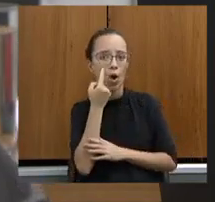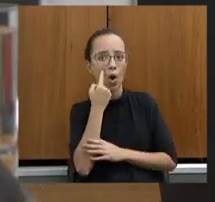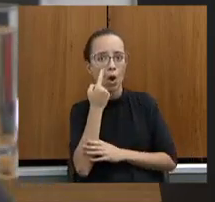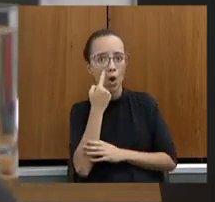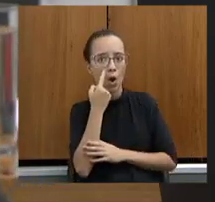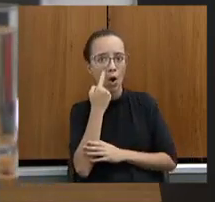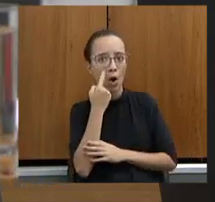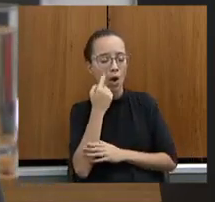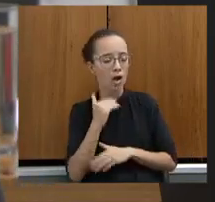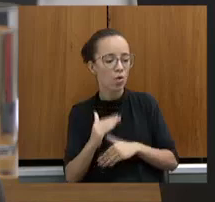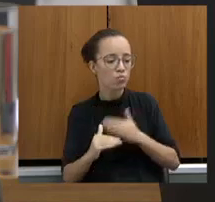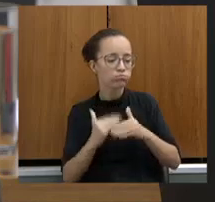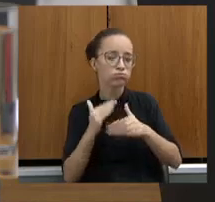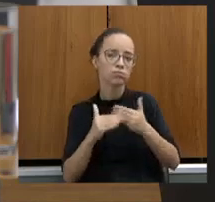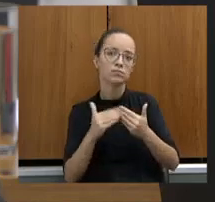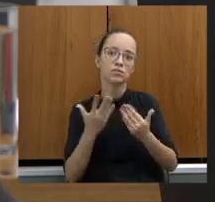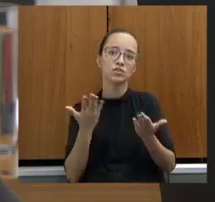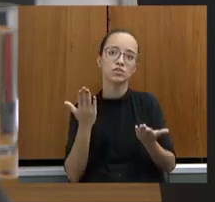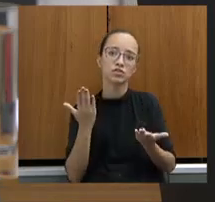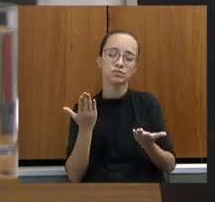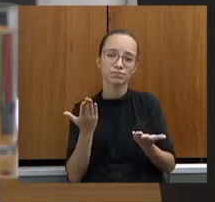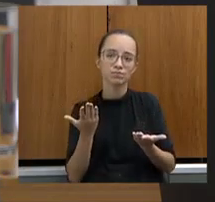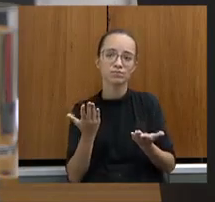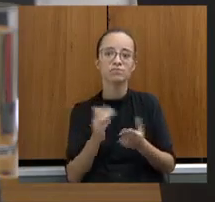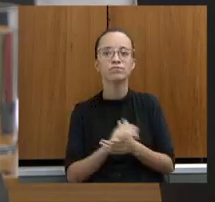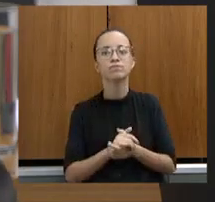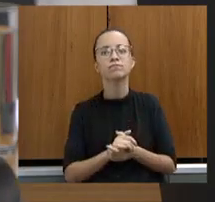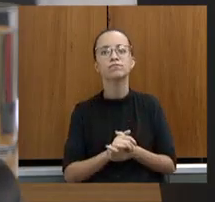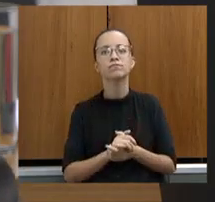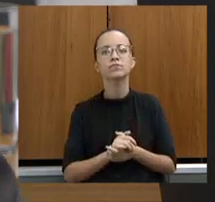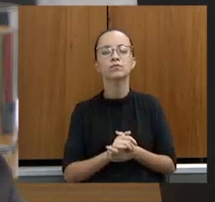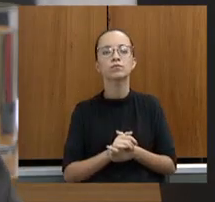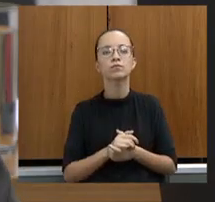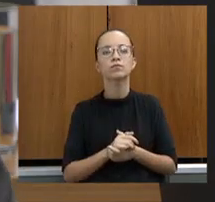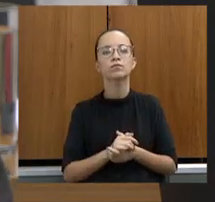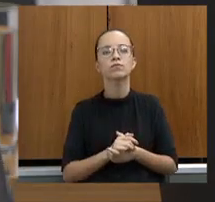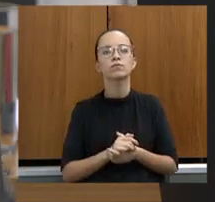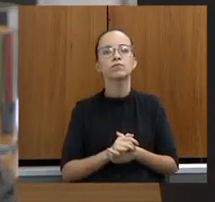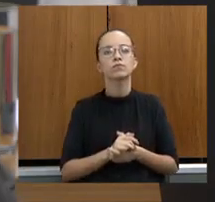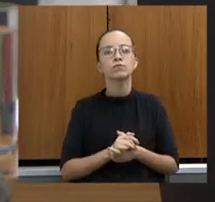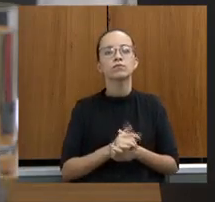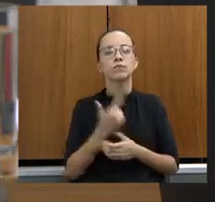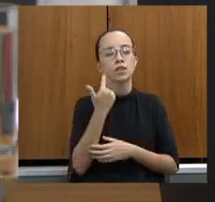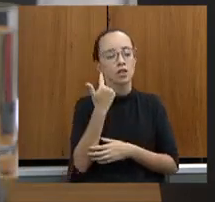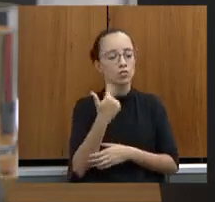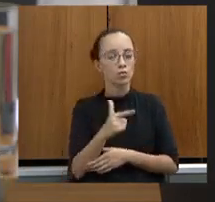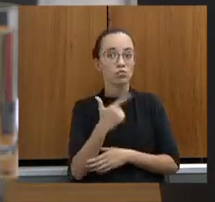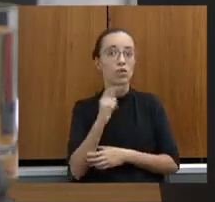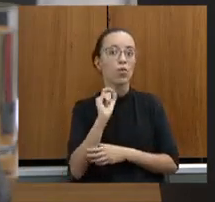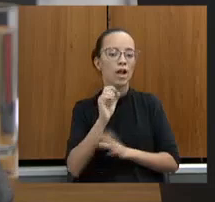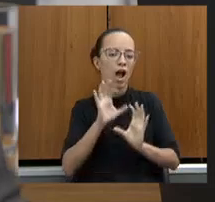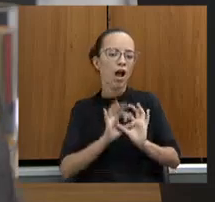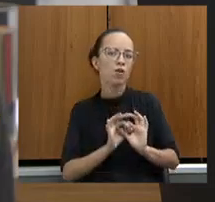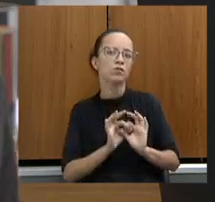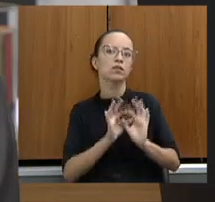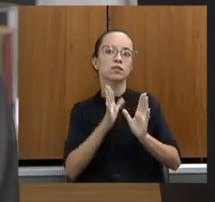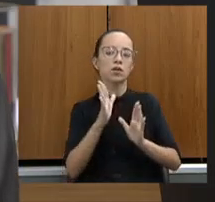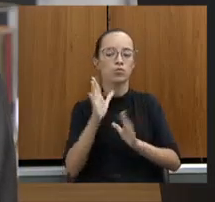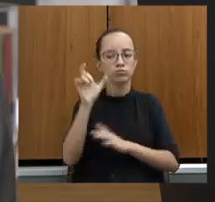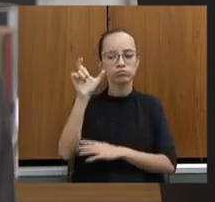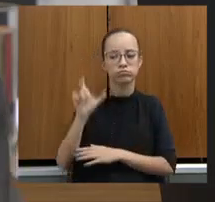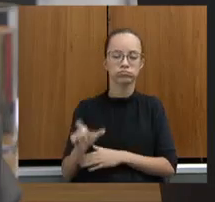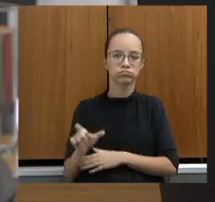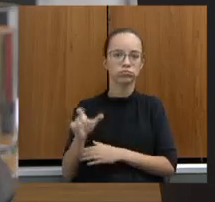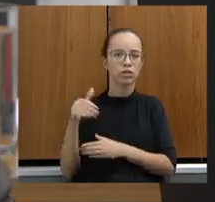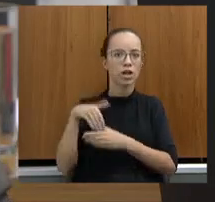o avanço que já tá tendo aqui e eu admito secretário o que eu não tenho como eu não tenho autorização do meu eleitor